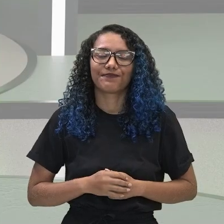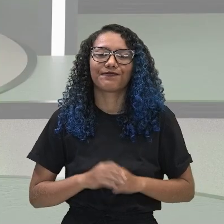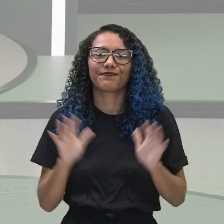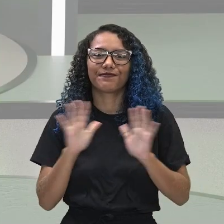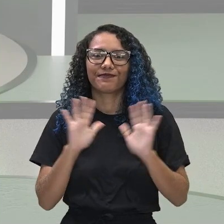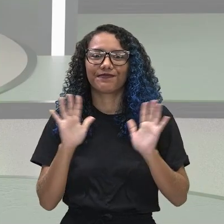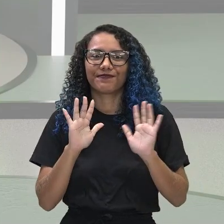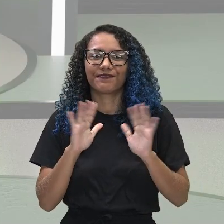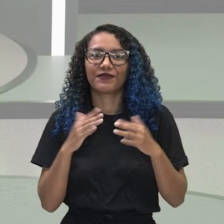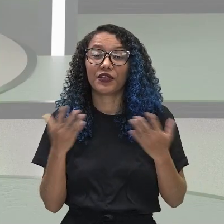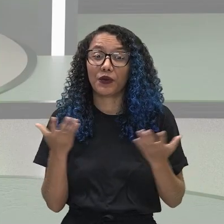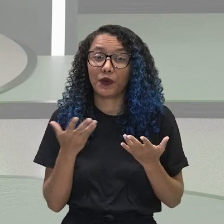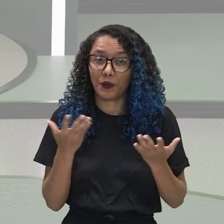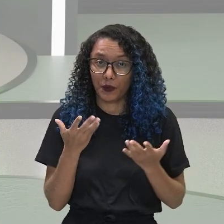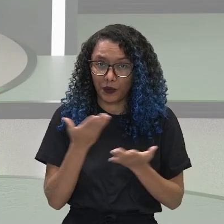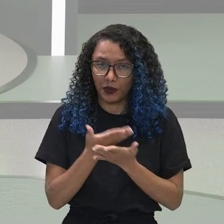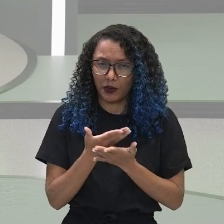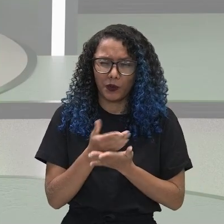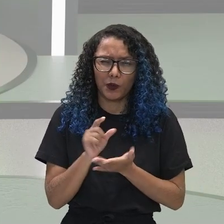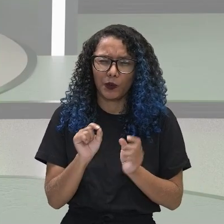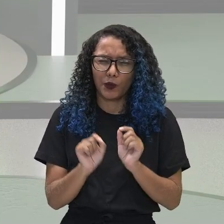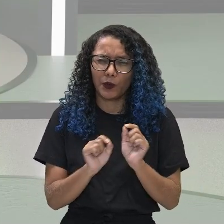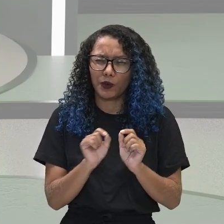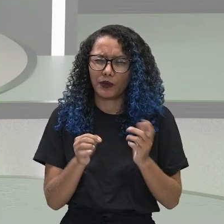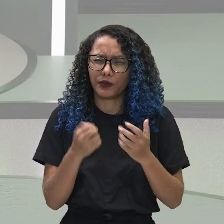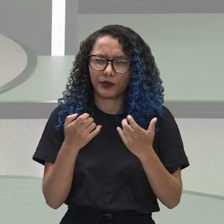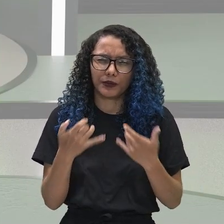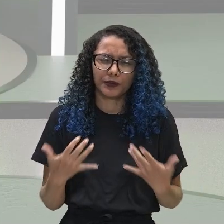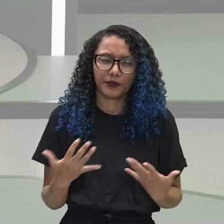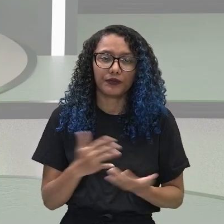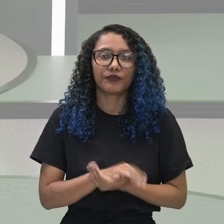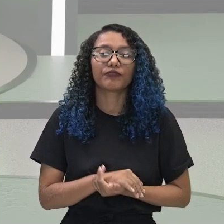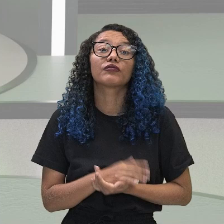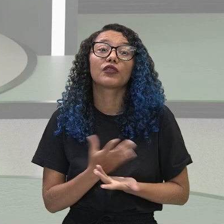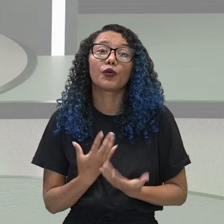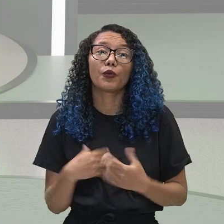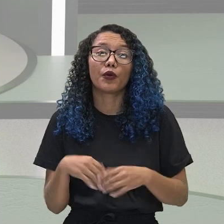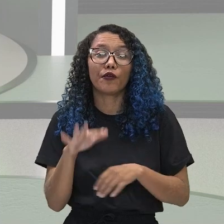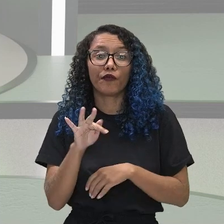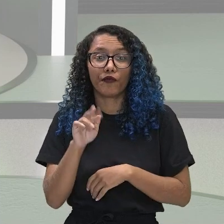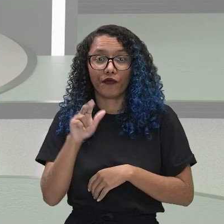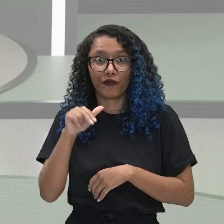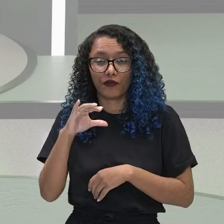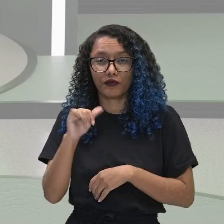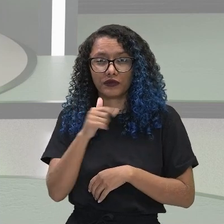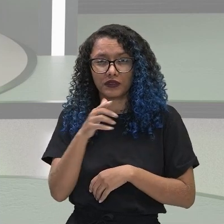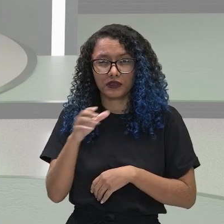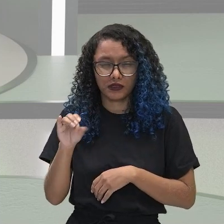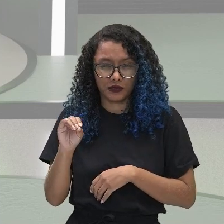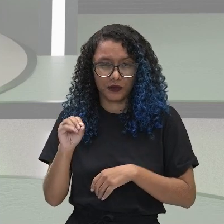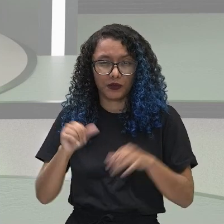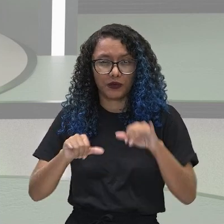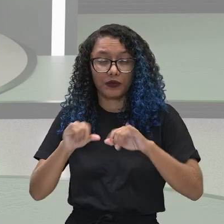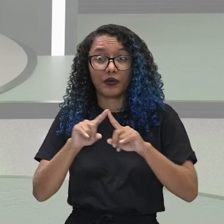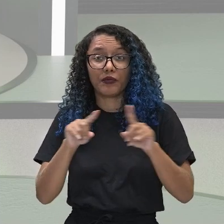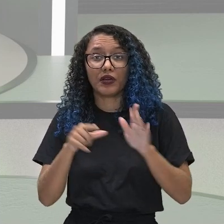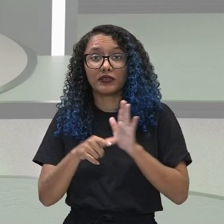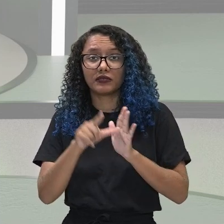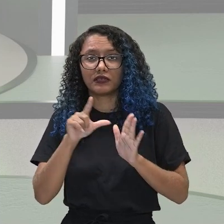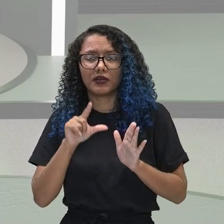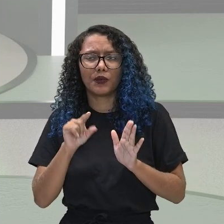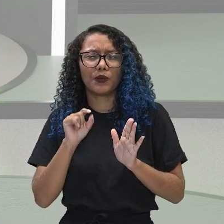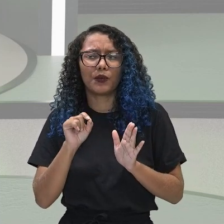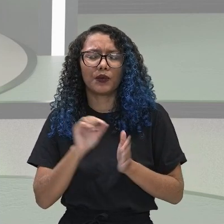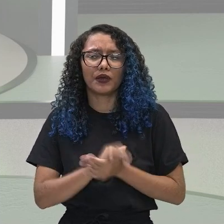Olá! Na nossa aula nós vamos falar sobre função química, mas antes vamos